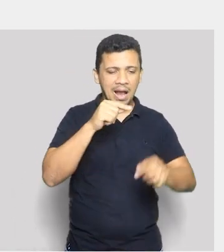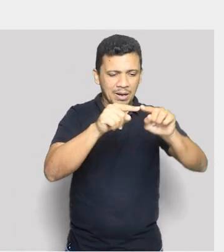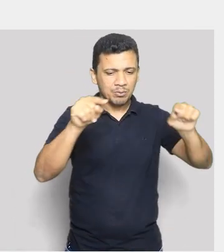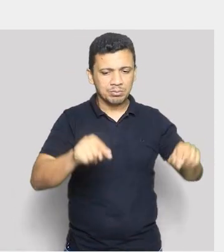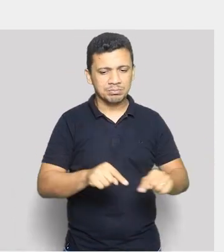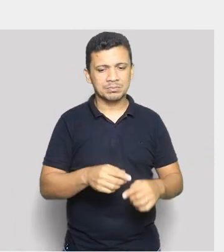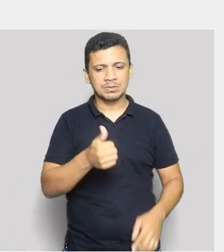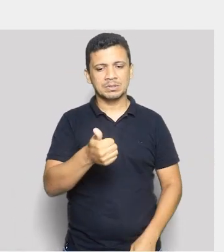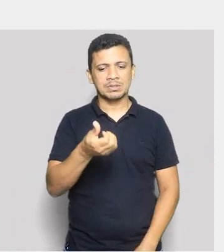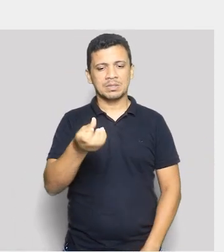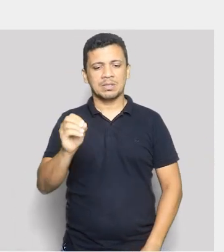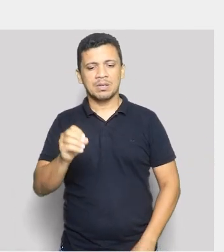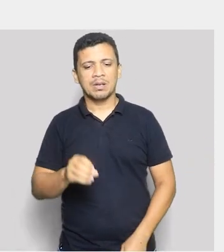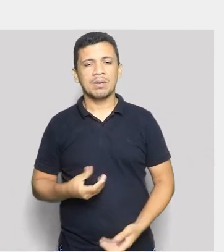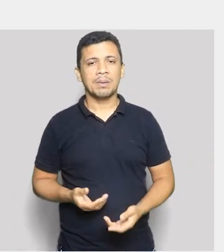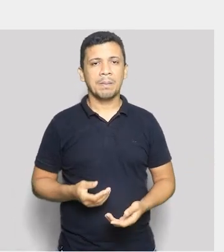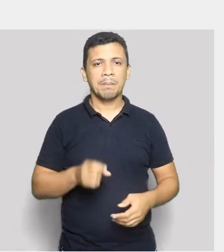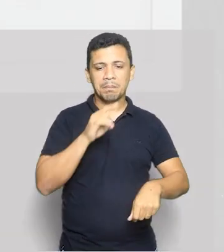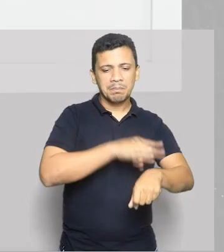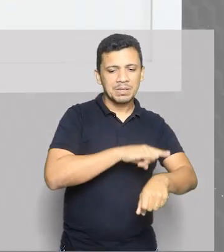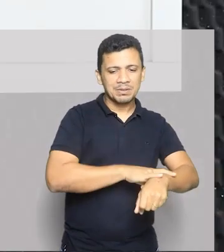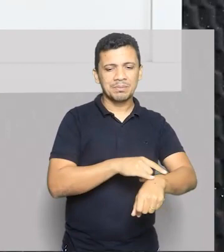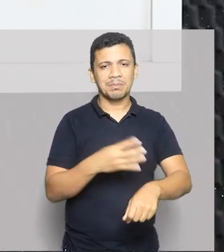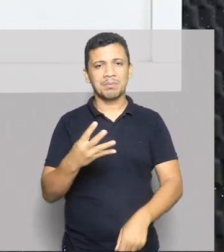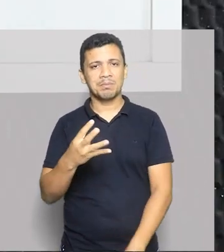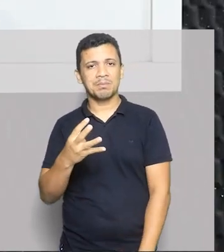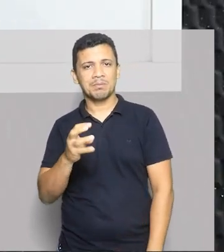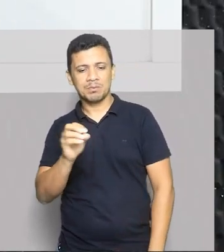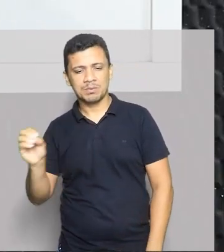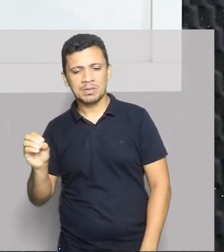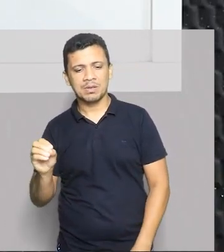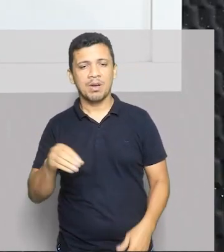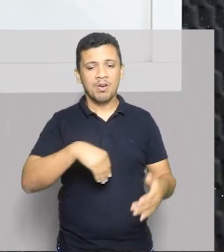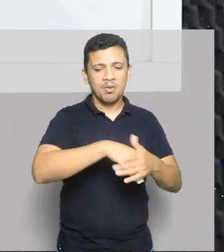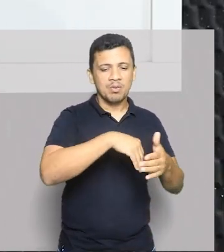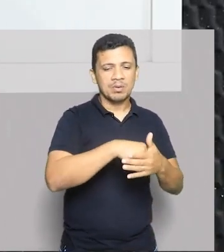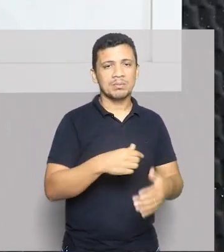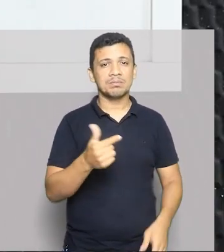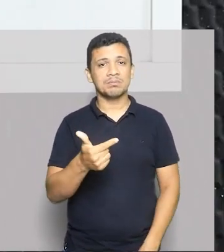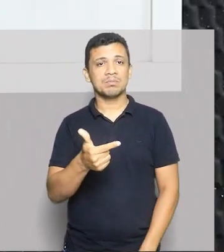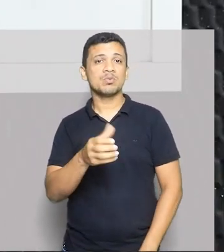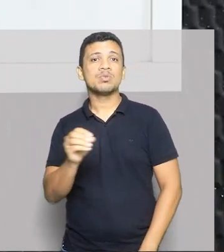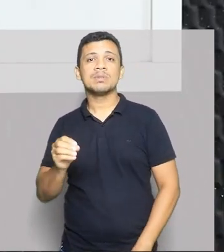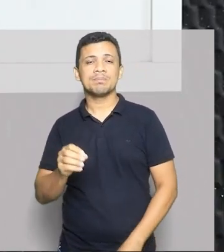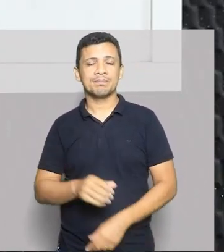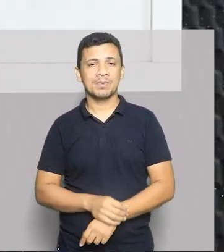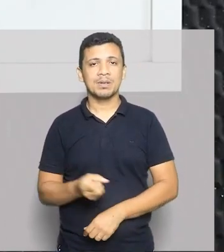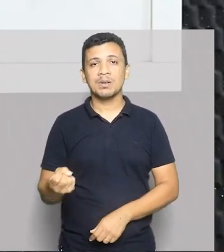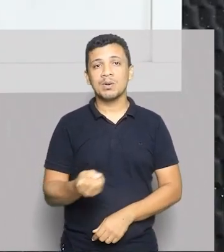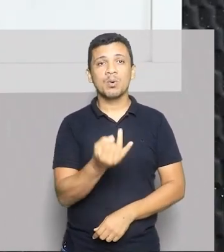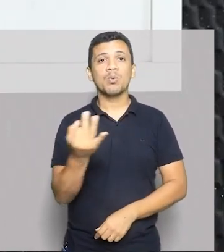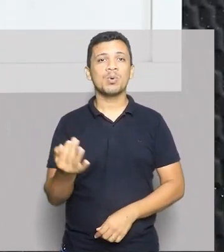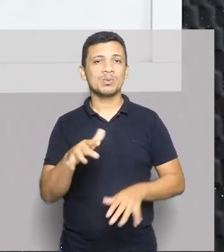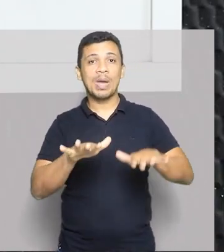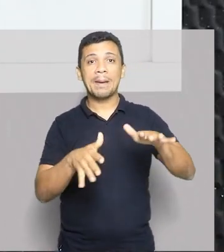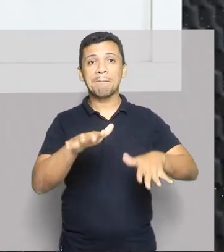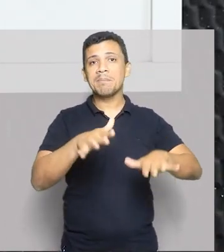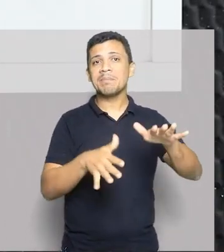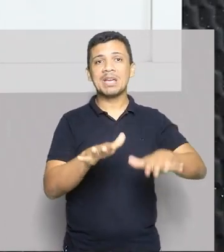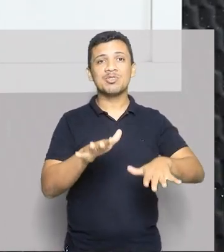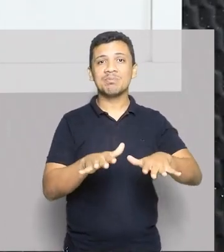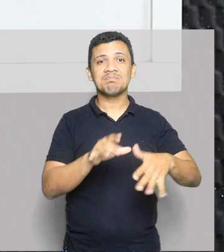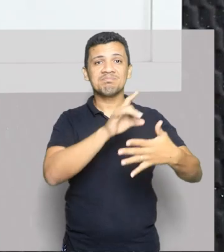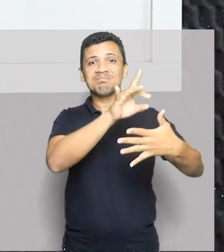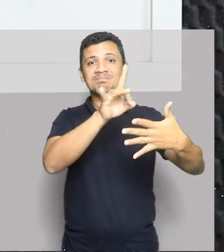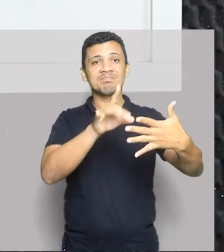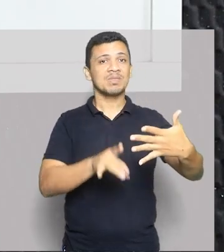banheiro 400, jogando futebol 200. Então, ele quer saber qual é a média desses acidentes. Bem simples, o que você vai fazer? Você